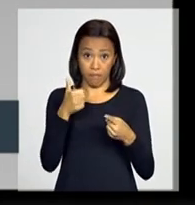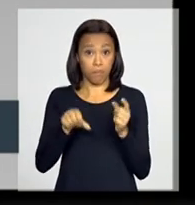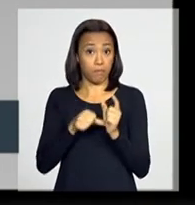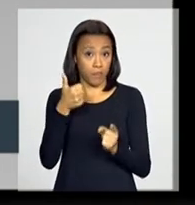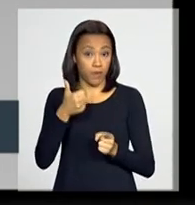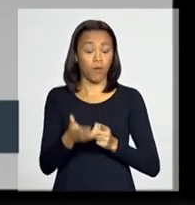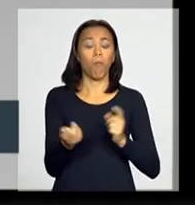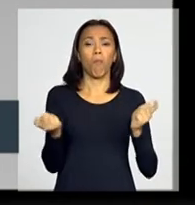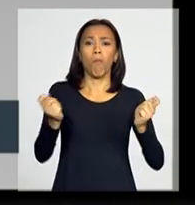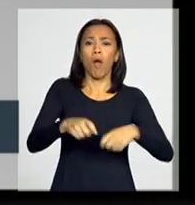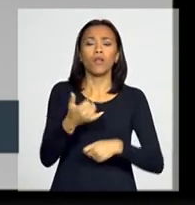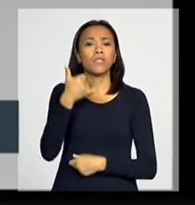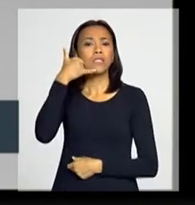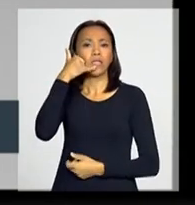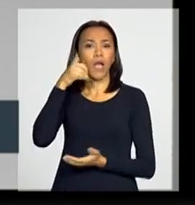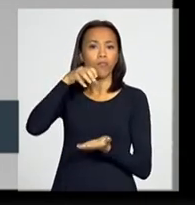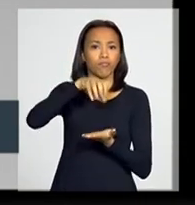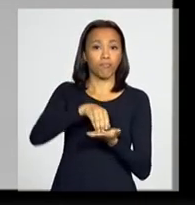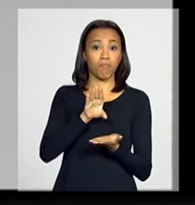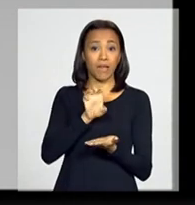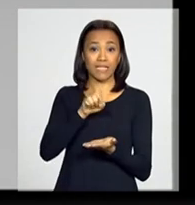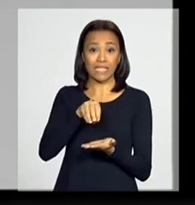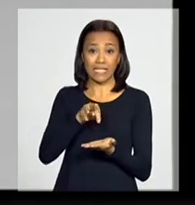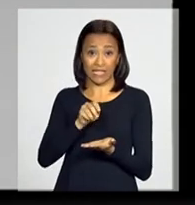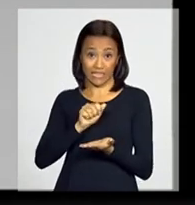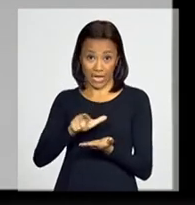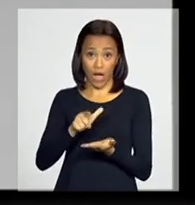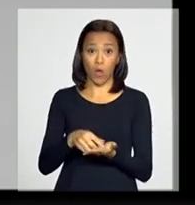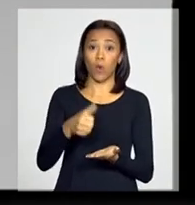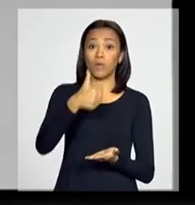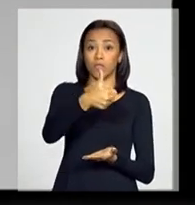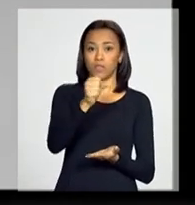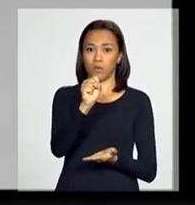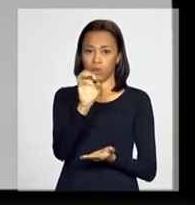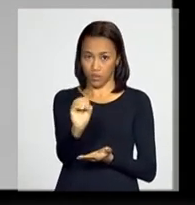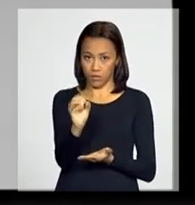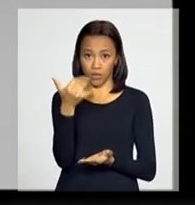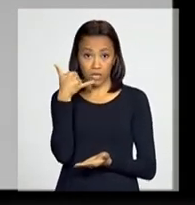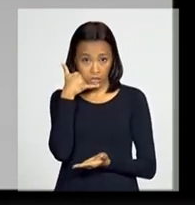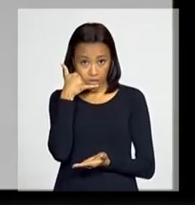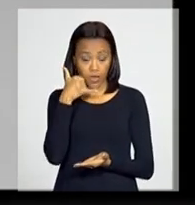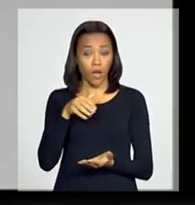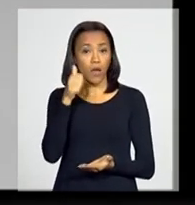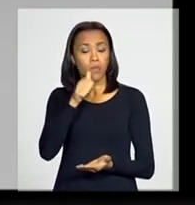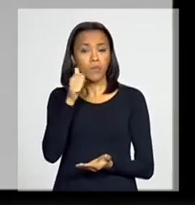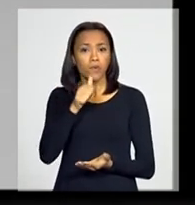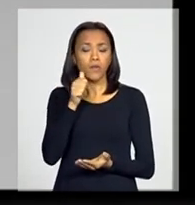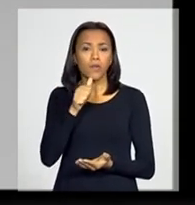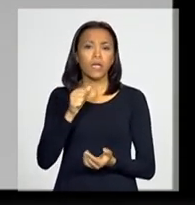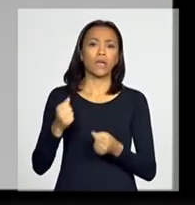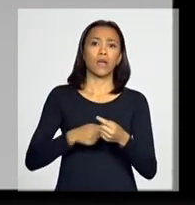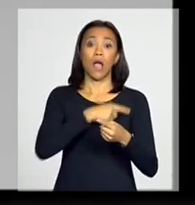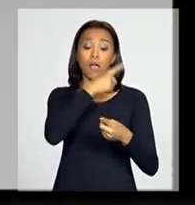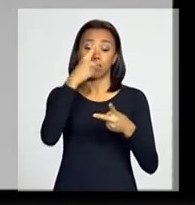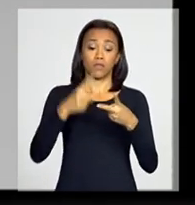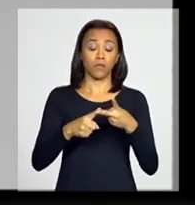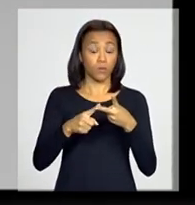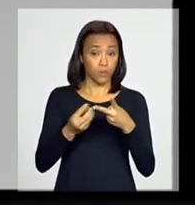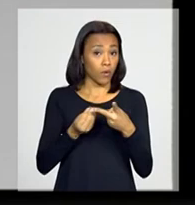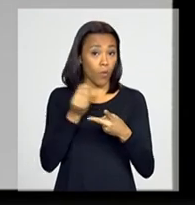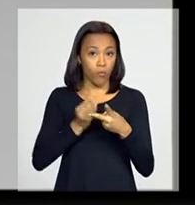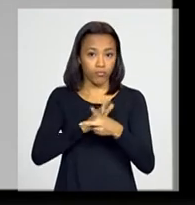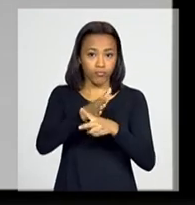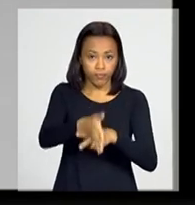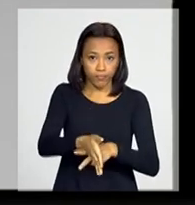ligando para a Central de Atendimento à Mulher ligue 180 a mulher Procurou a segunda porta de